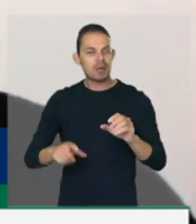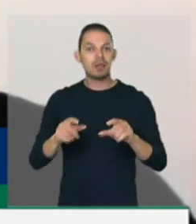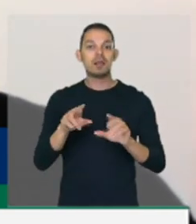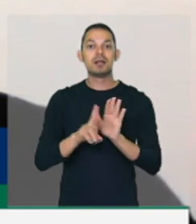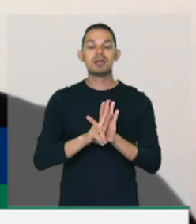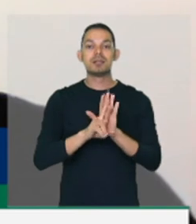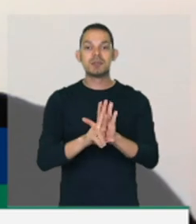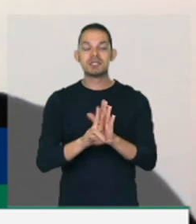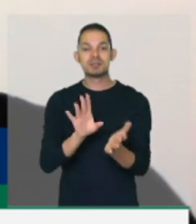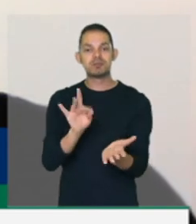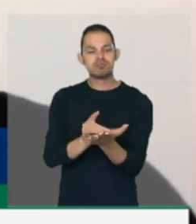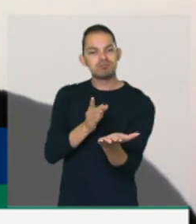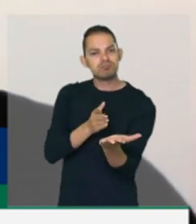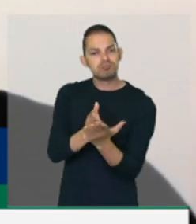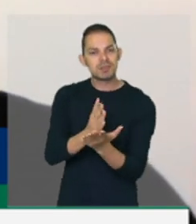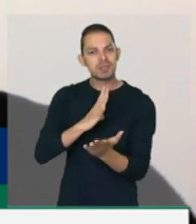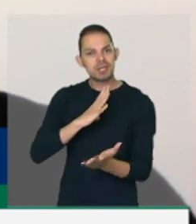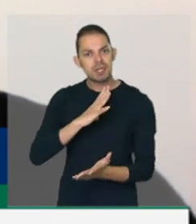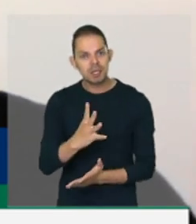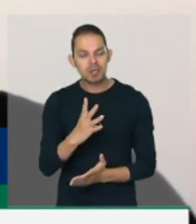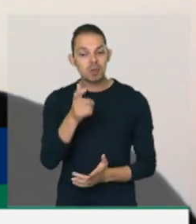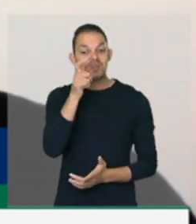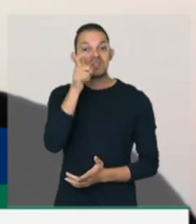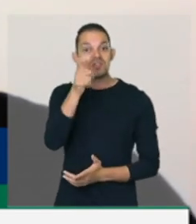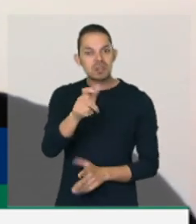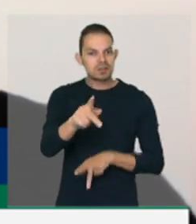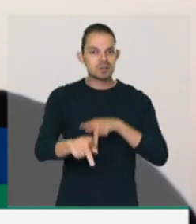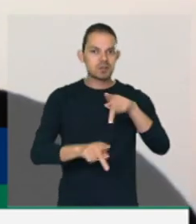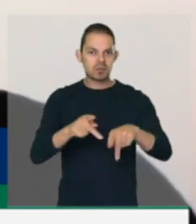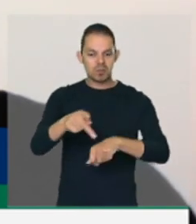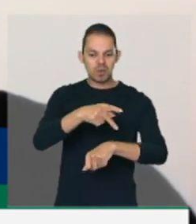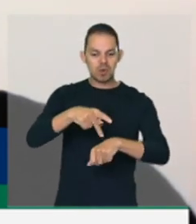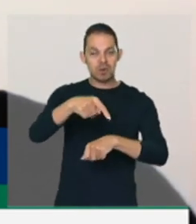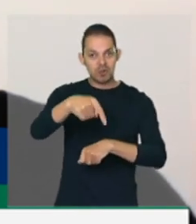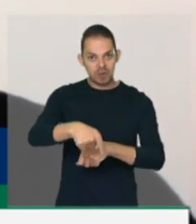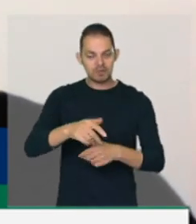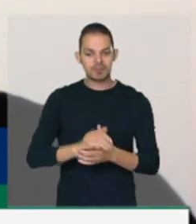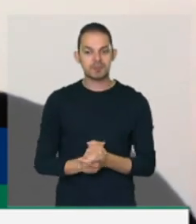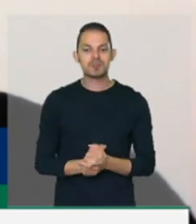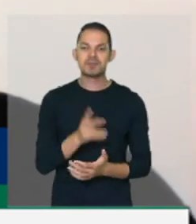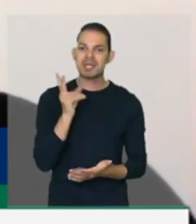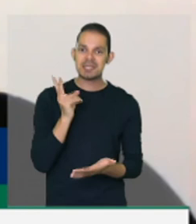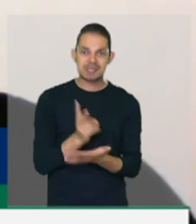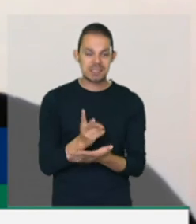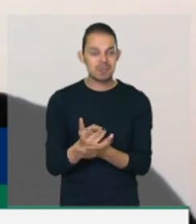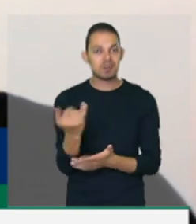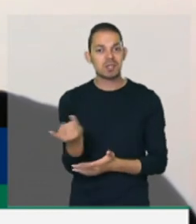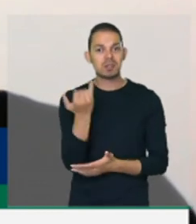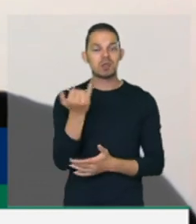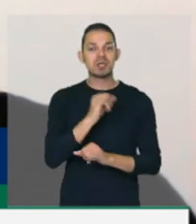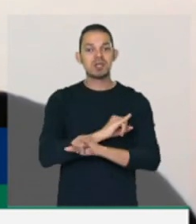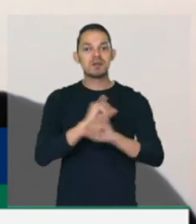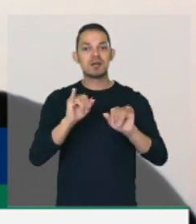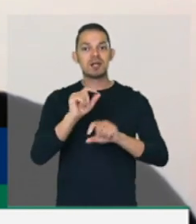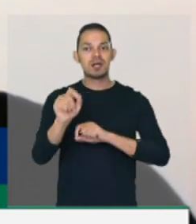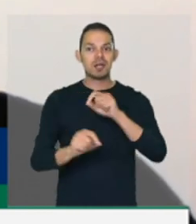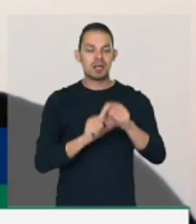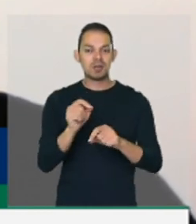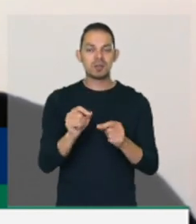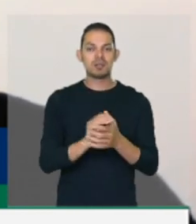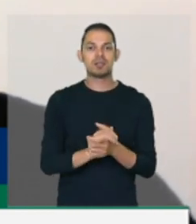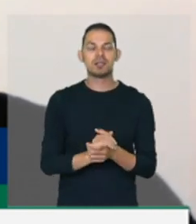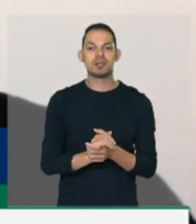representar com fidelidade e coragem os interesses do povo e do país. Pois é, e sempre importante ressaltar, essas imunidades não